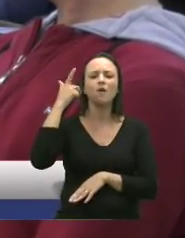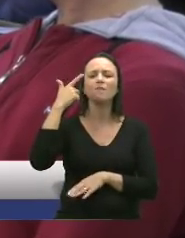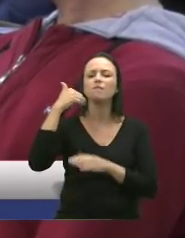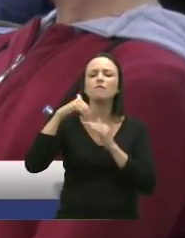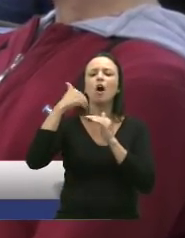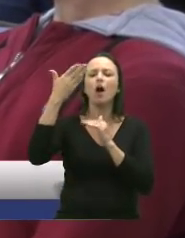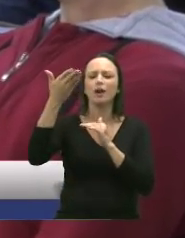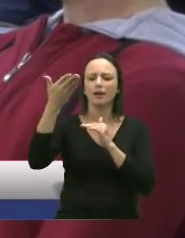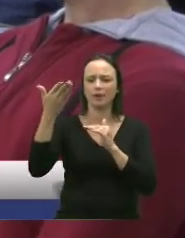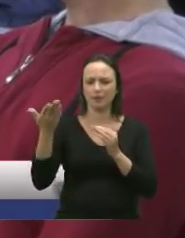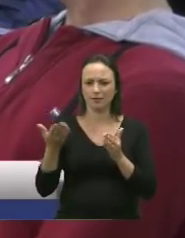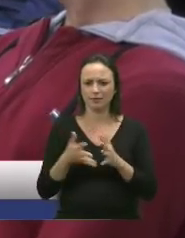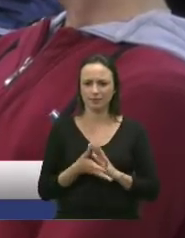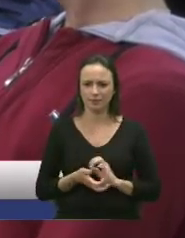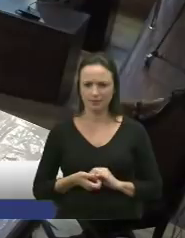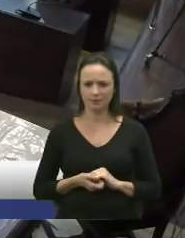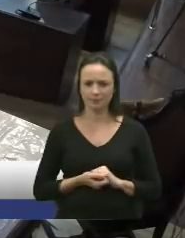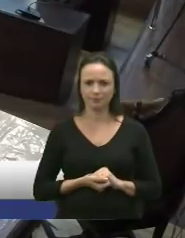por favor.